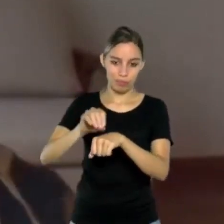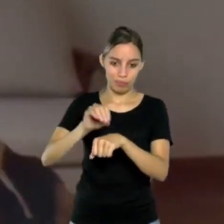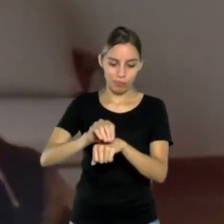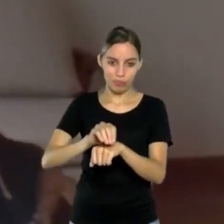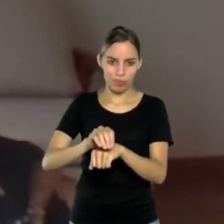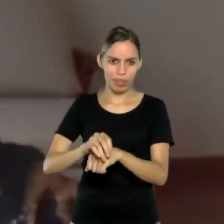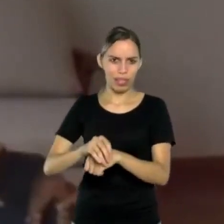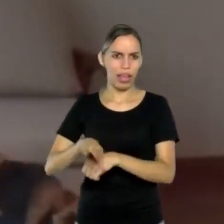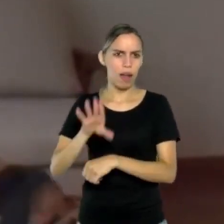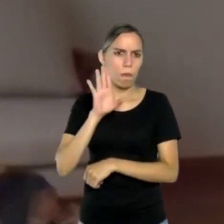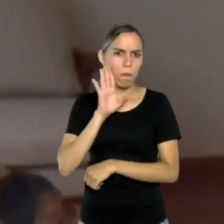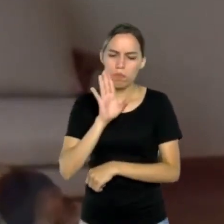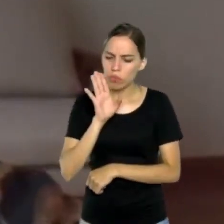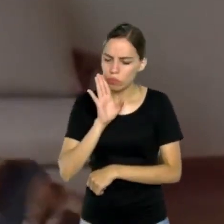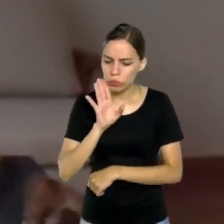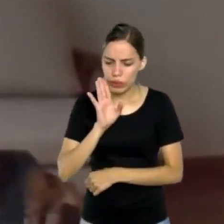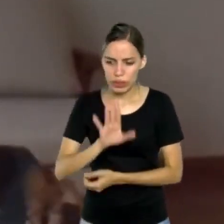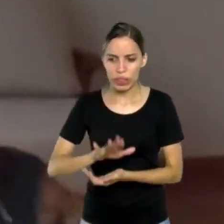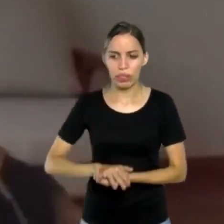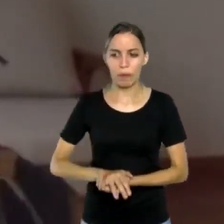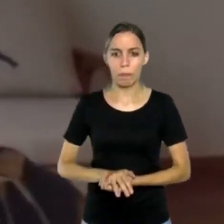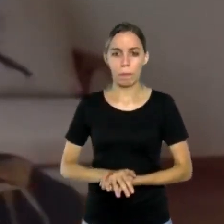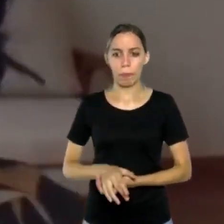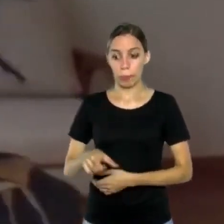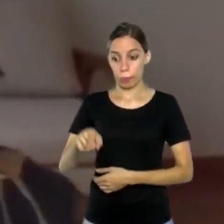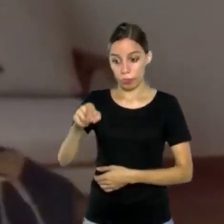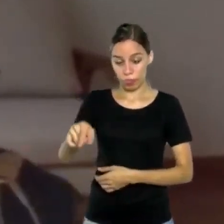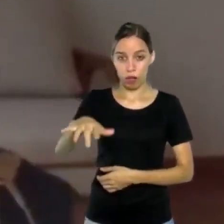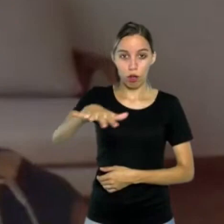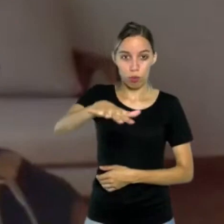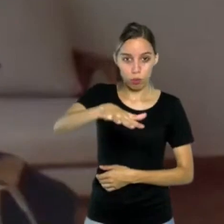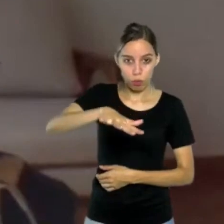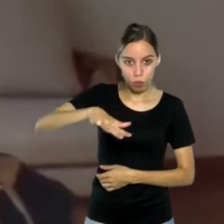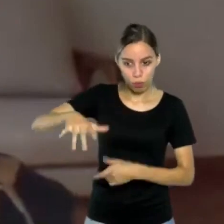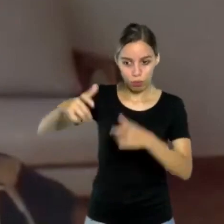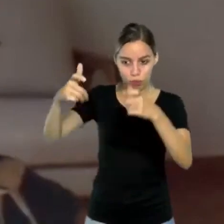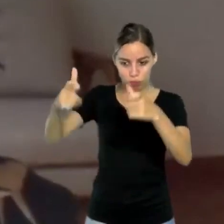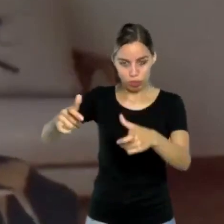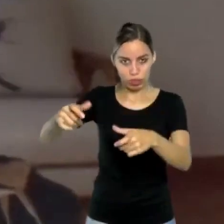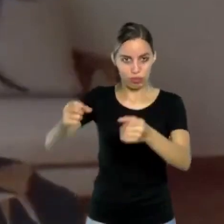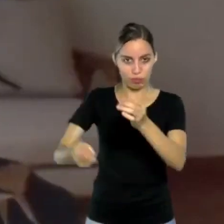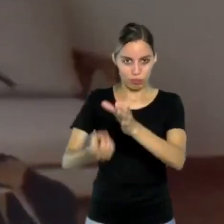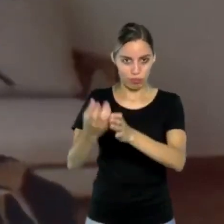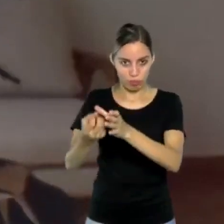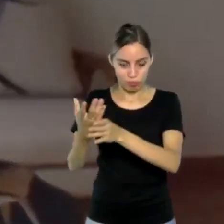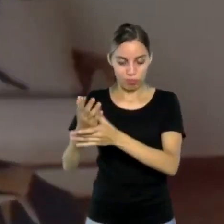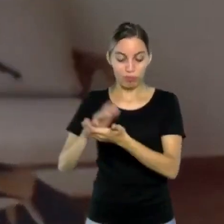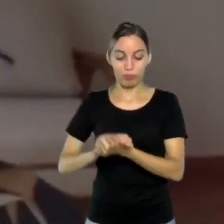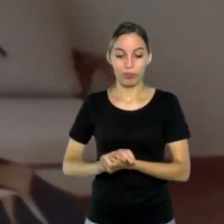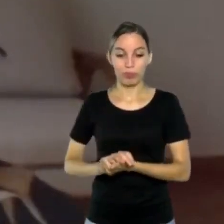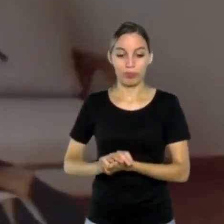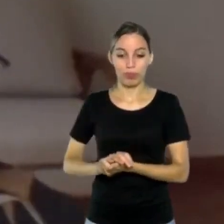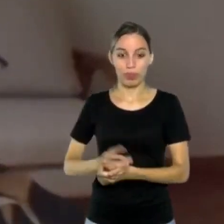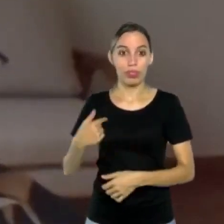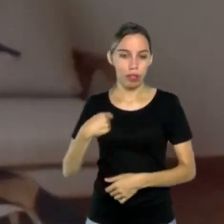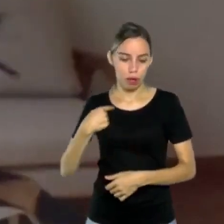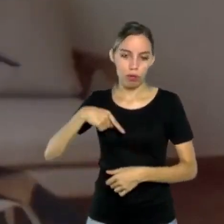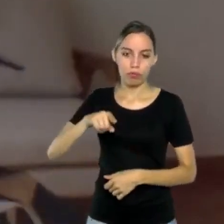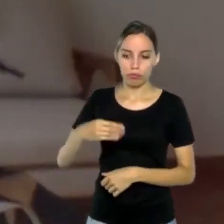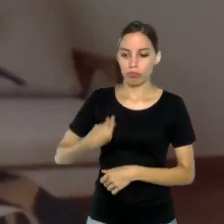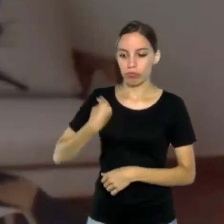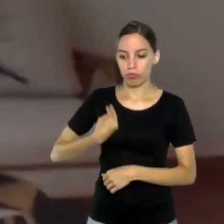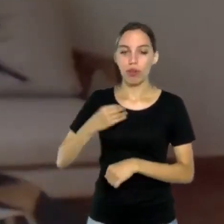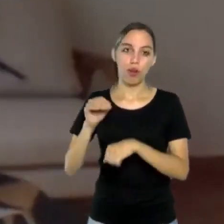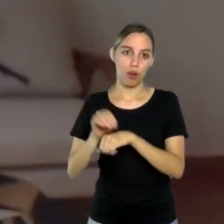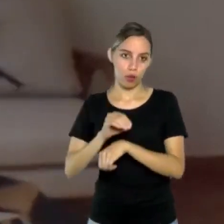no espaço de criação que ela tem. E aí eu fui fazer uma oficina. Eu gosto muito de fazer oficinas e acho